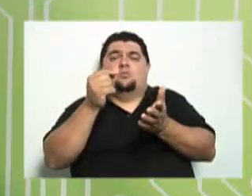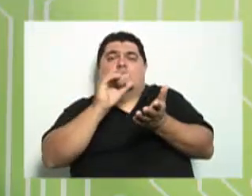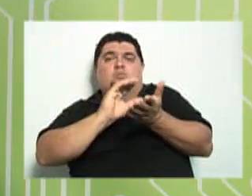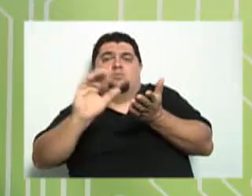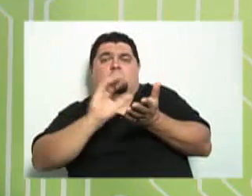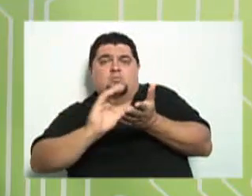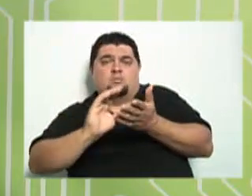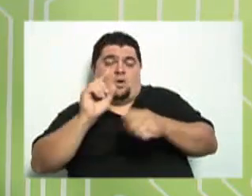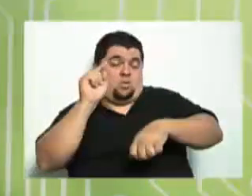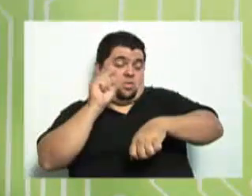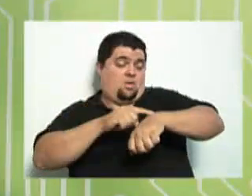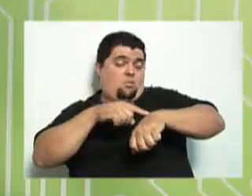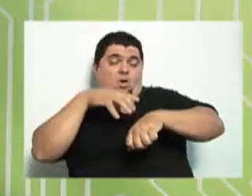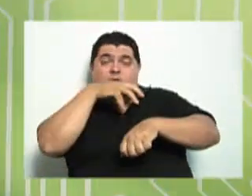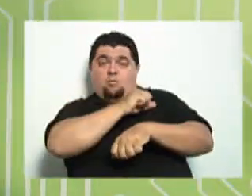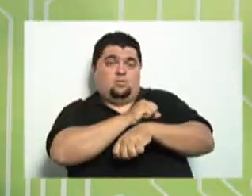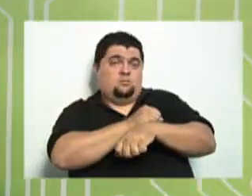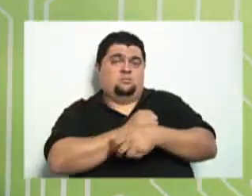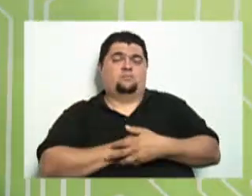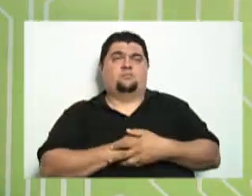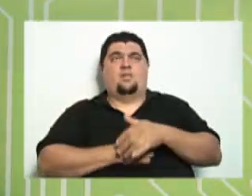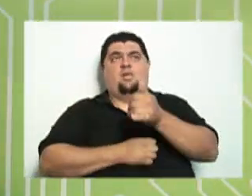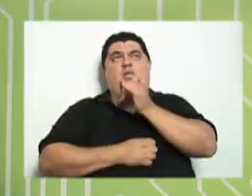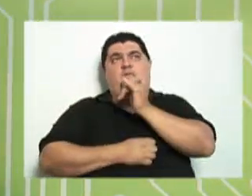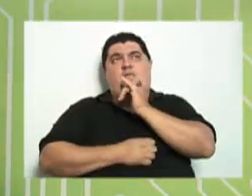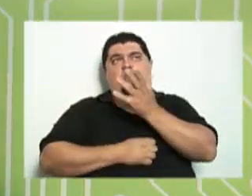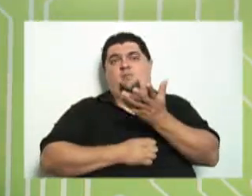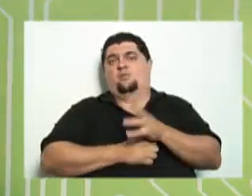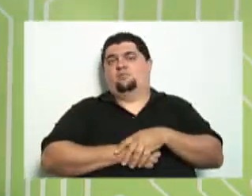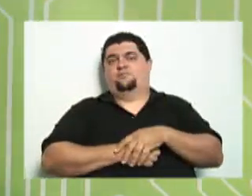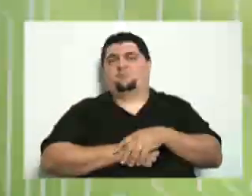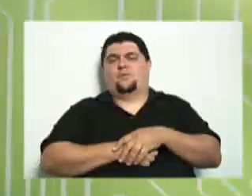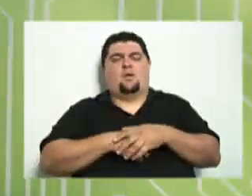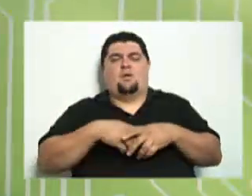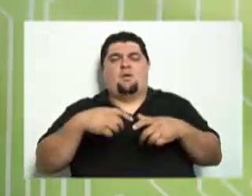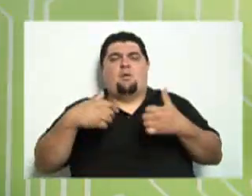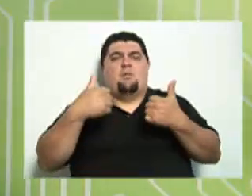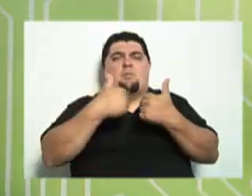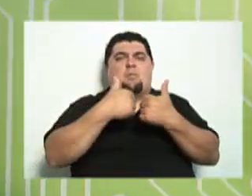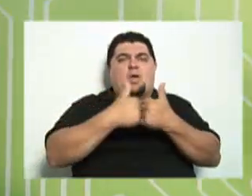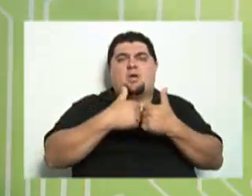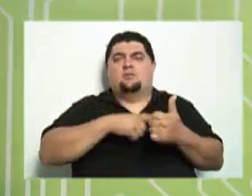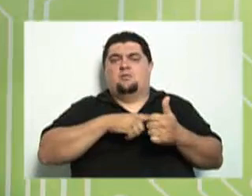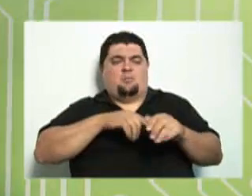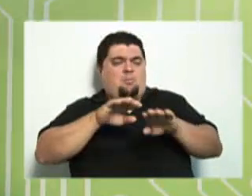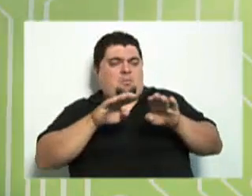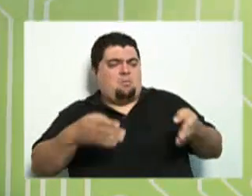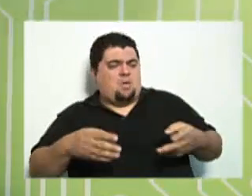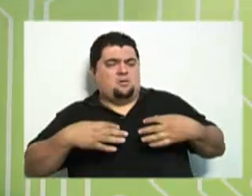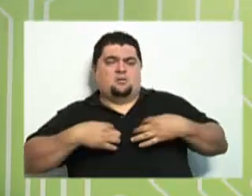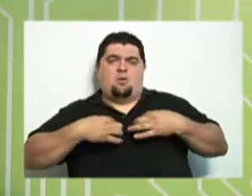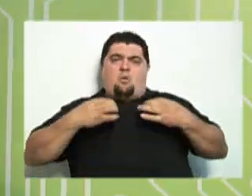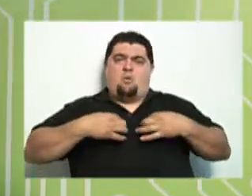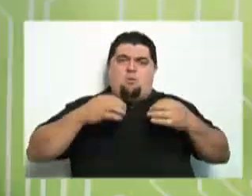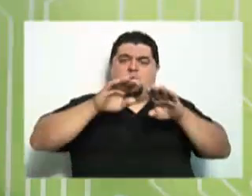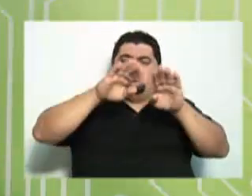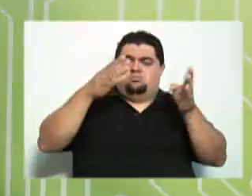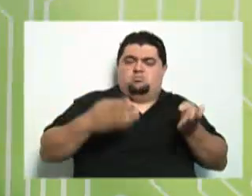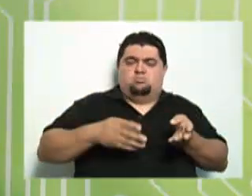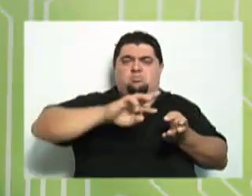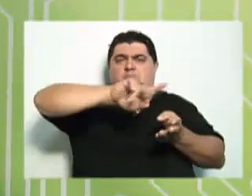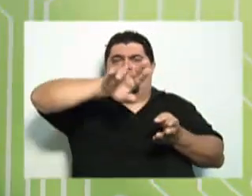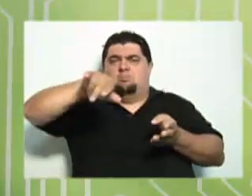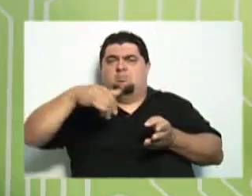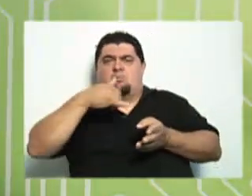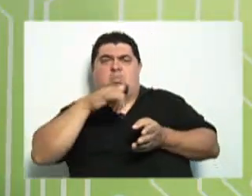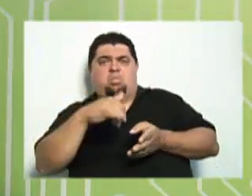de tempo. Por exemplo, o que existe de bem econômico aqui ao nosso redor? A gente tem um computador, mesas, roupas, materiais